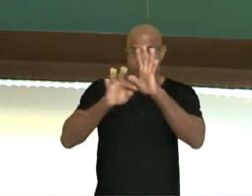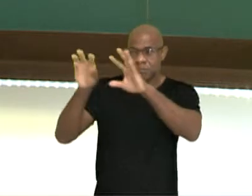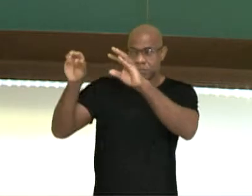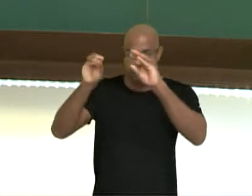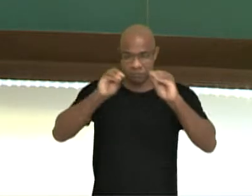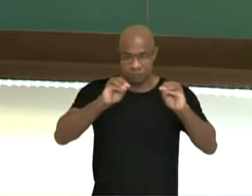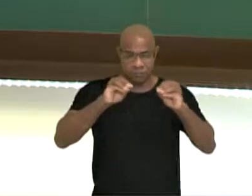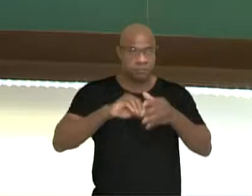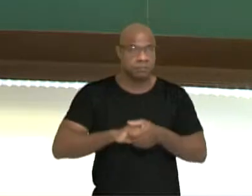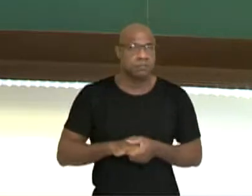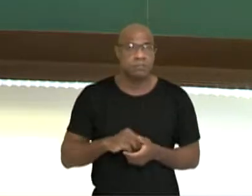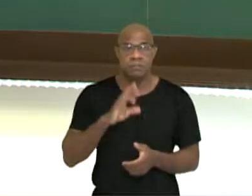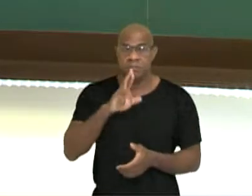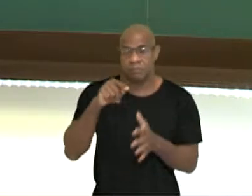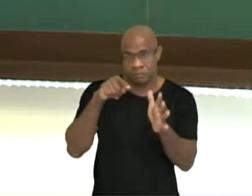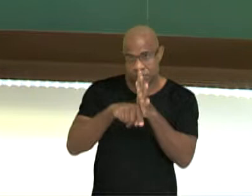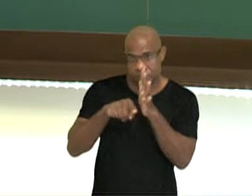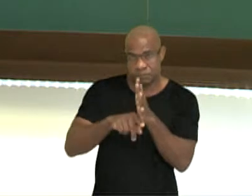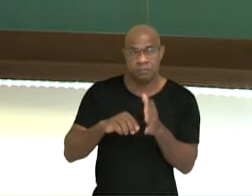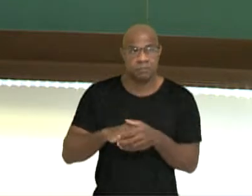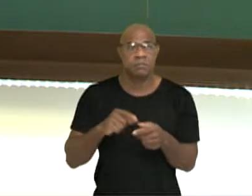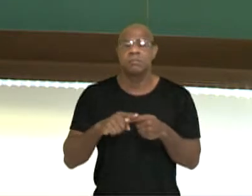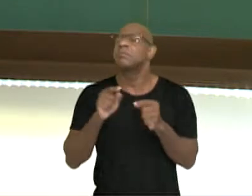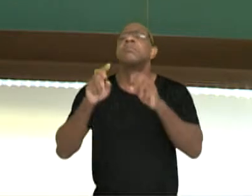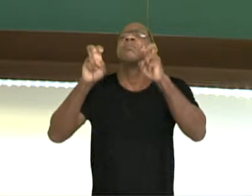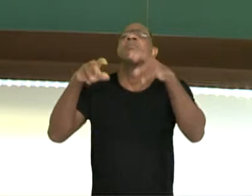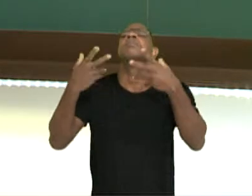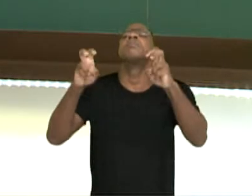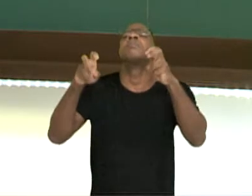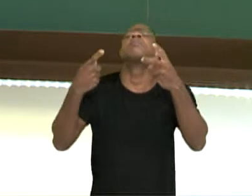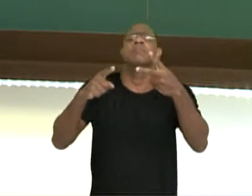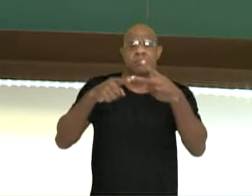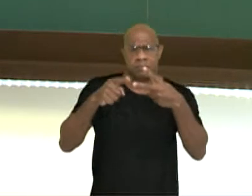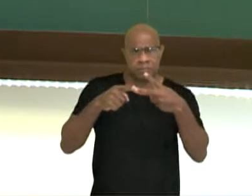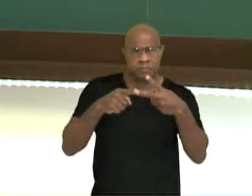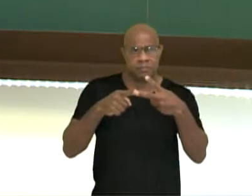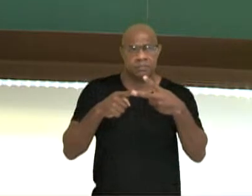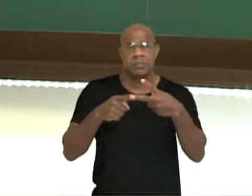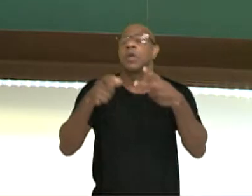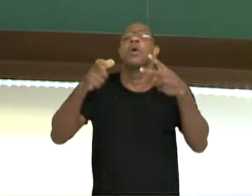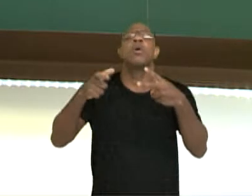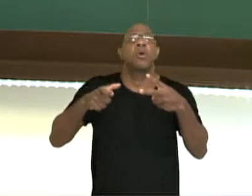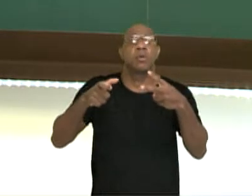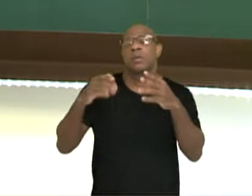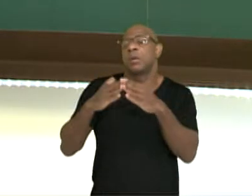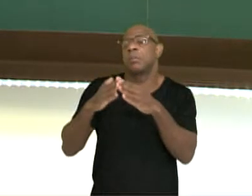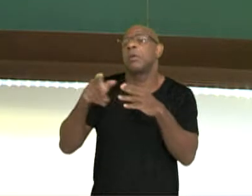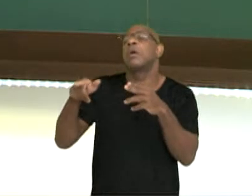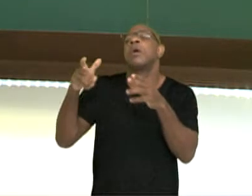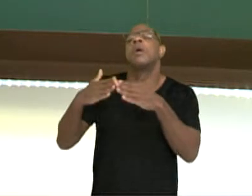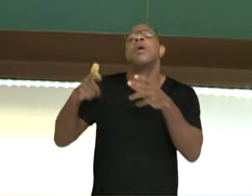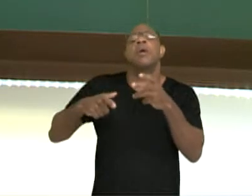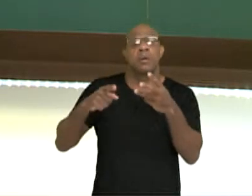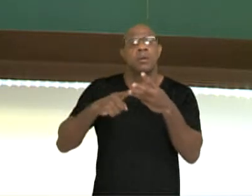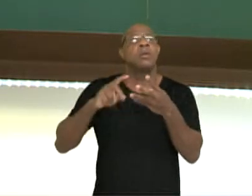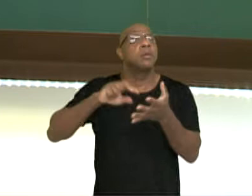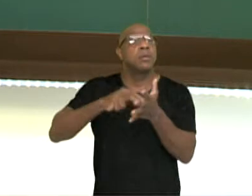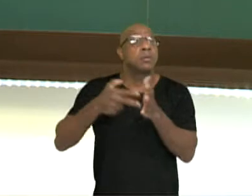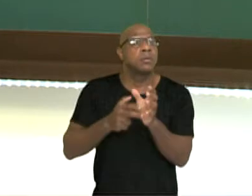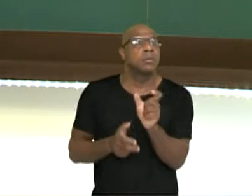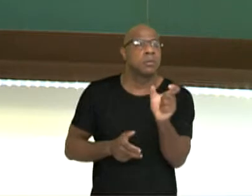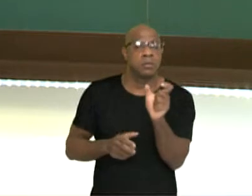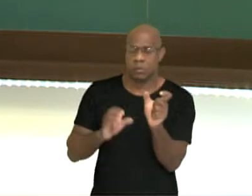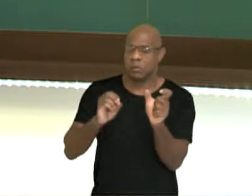você me responda sobre o que fala o texto, moleza. Onde a Alissa mora e o que significa a